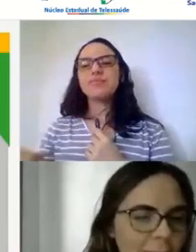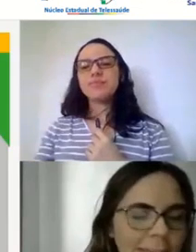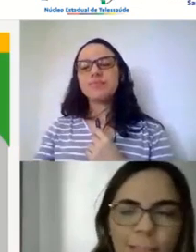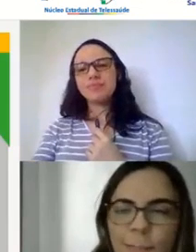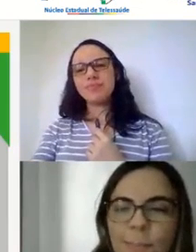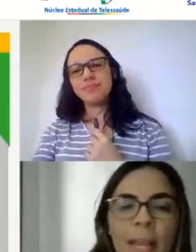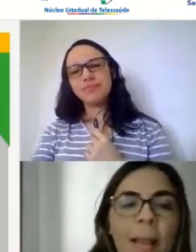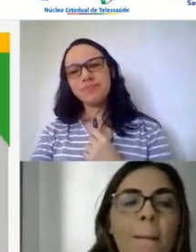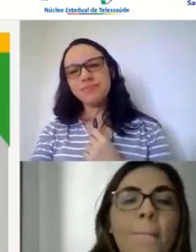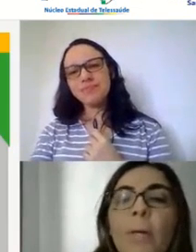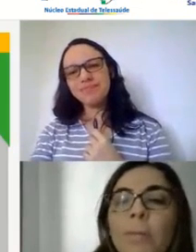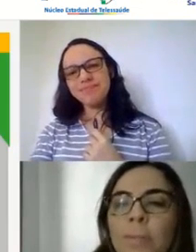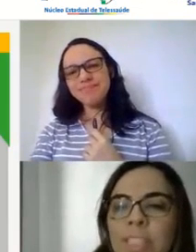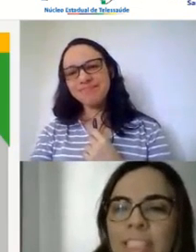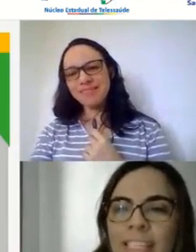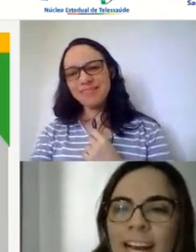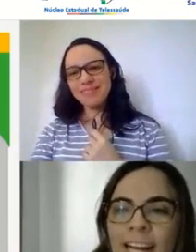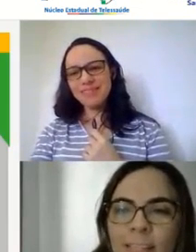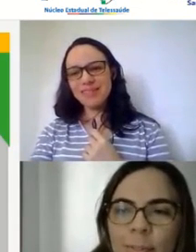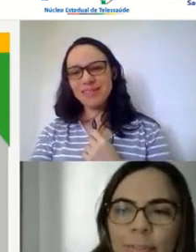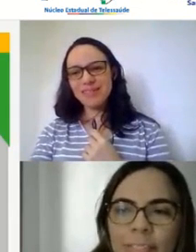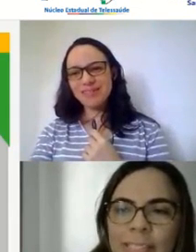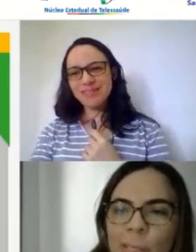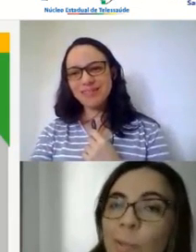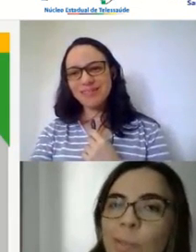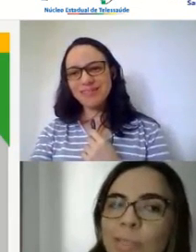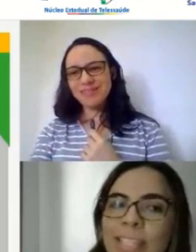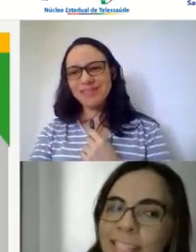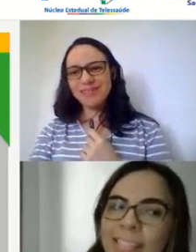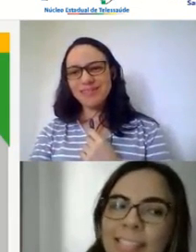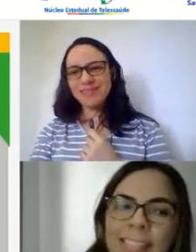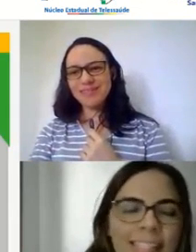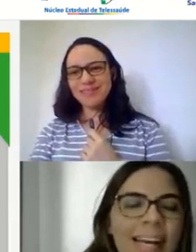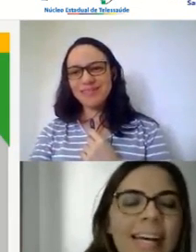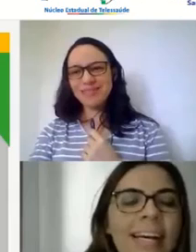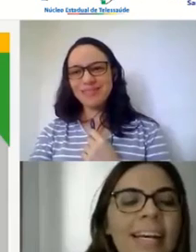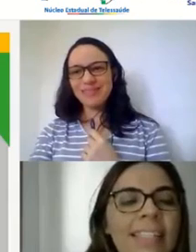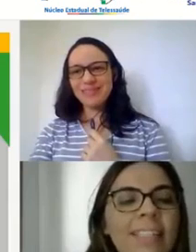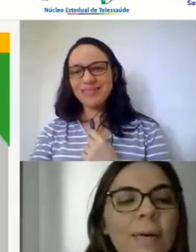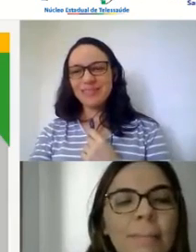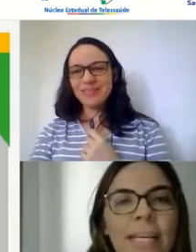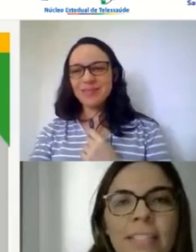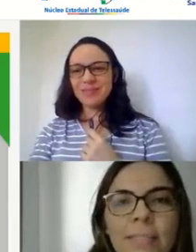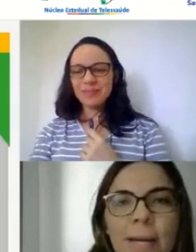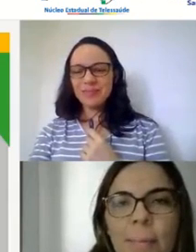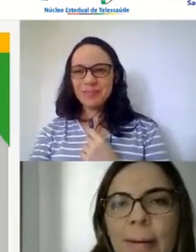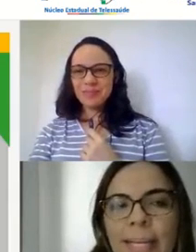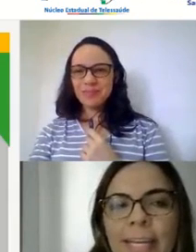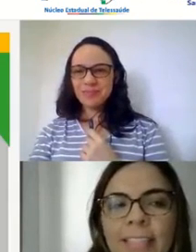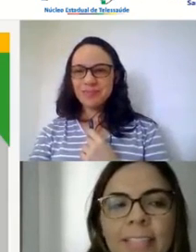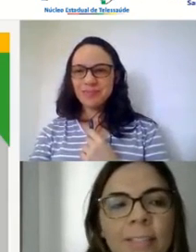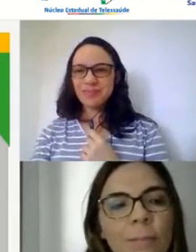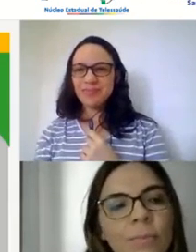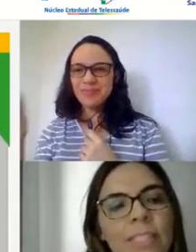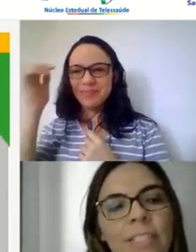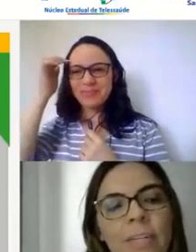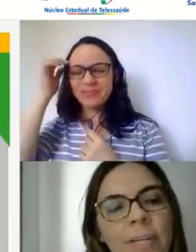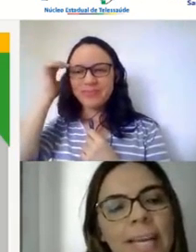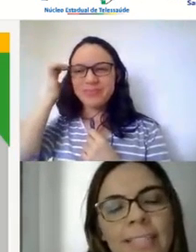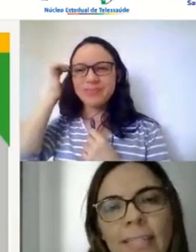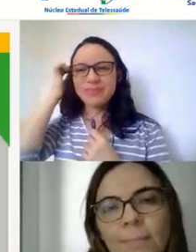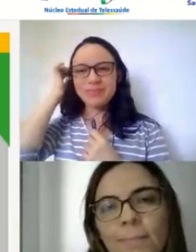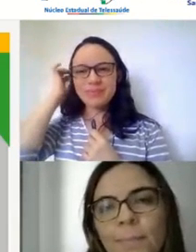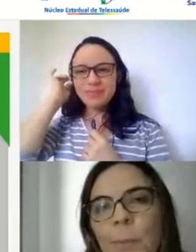é de graça sobre esse ambiente com vocês gostem